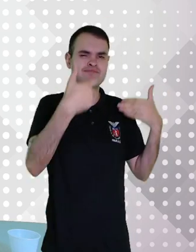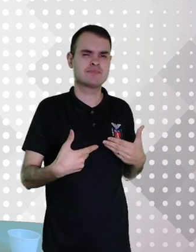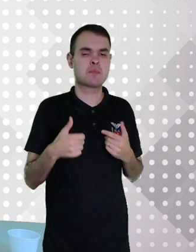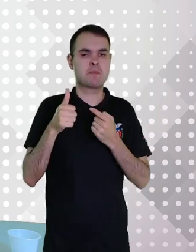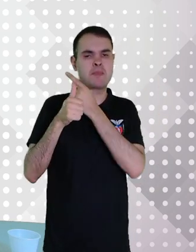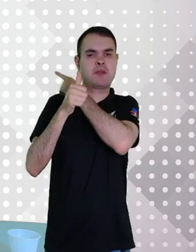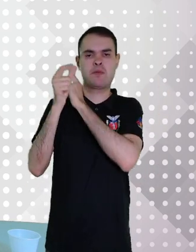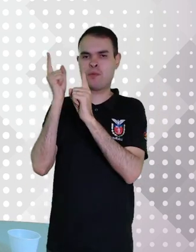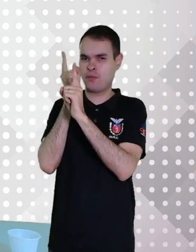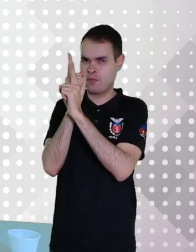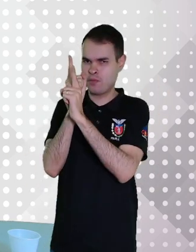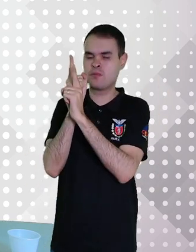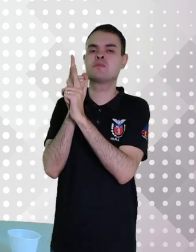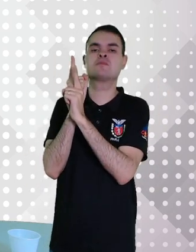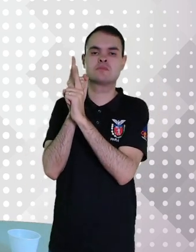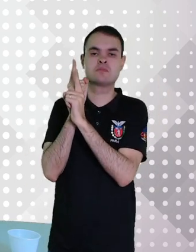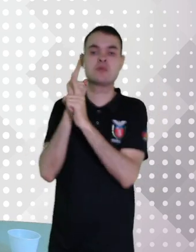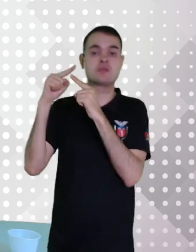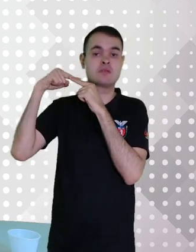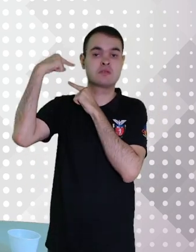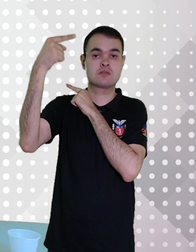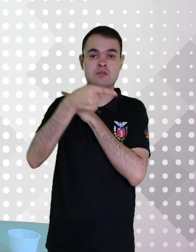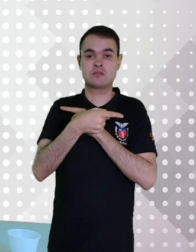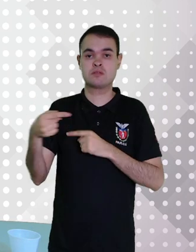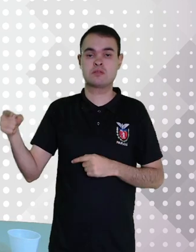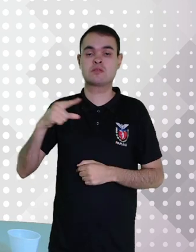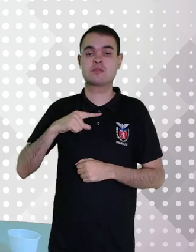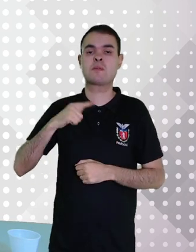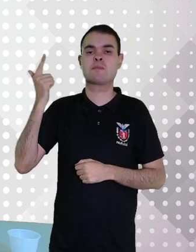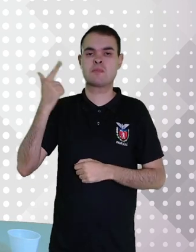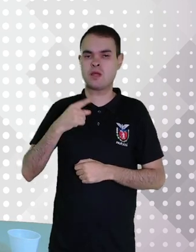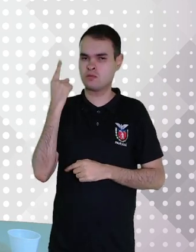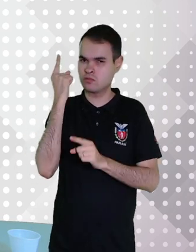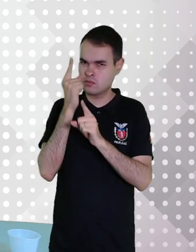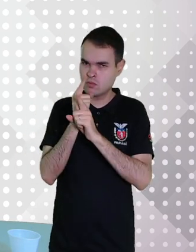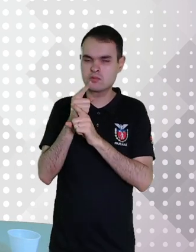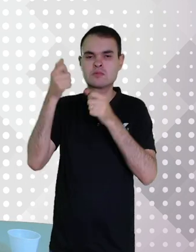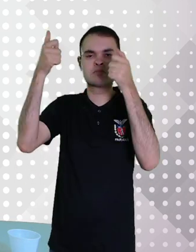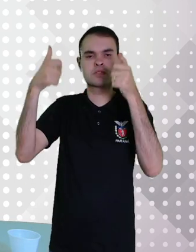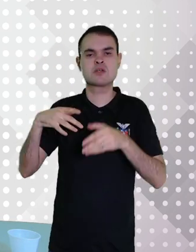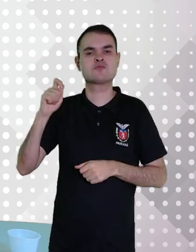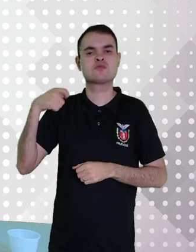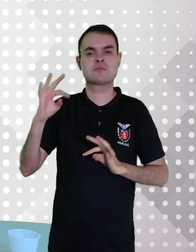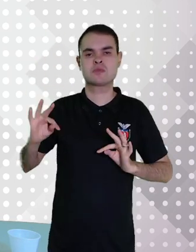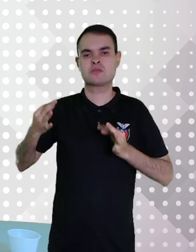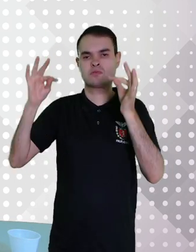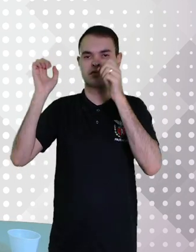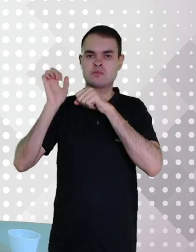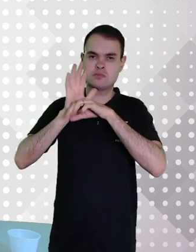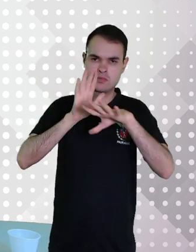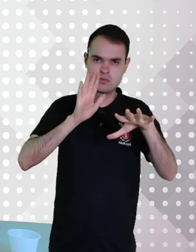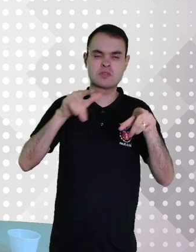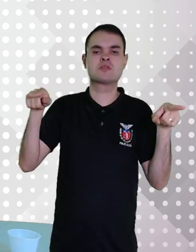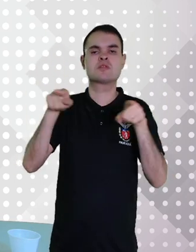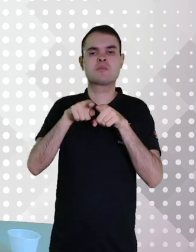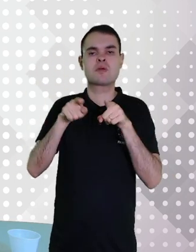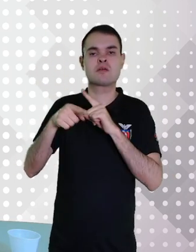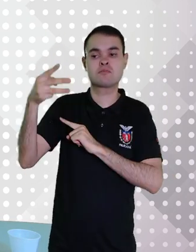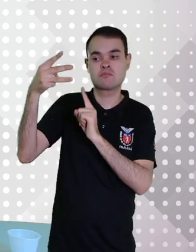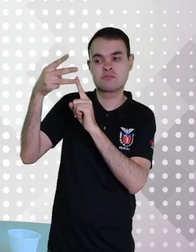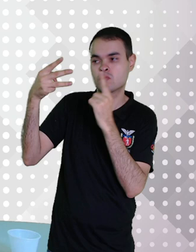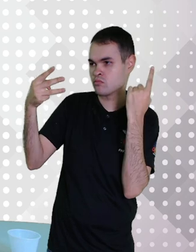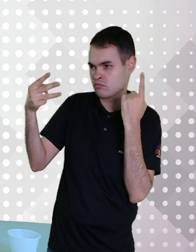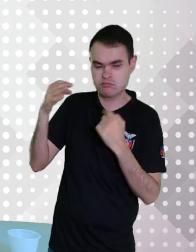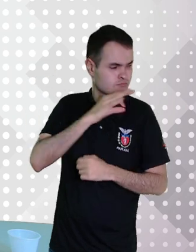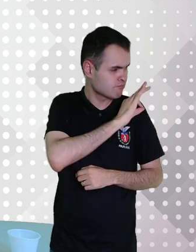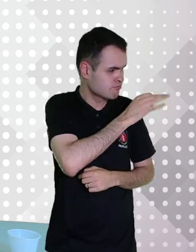nosso primeiro encontro. Na próxima semana nós teremos mais um encontro para falar sobre a tecnologia assistiva e ainda teremos um terceiro, né,